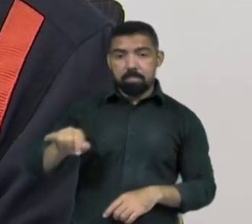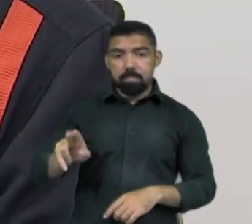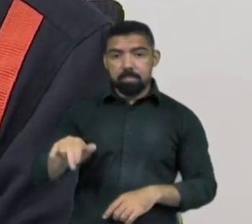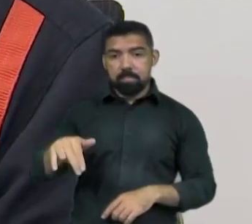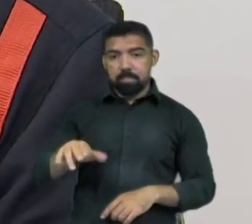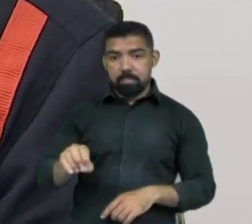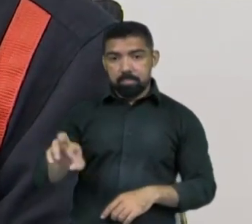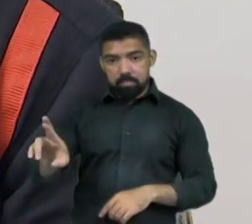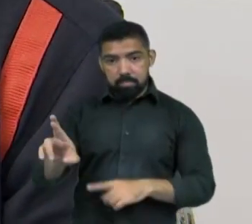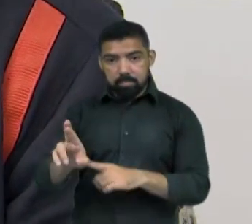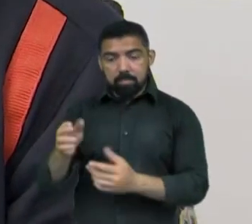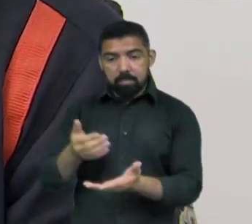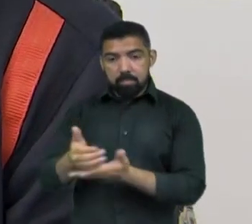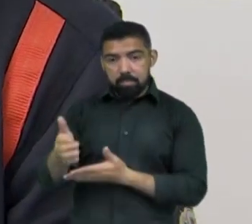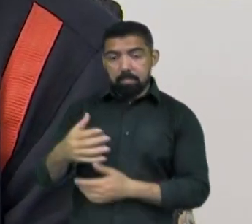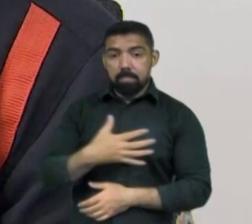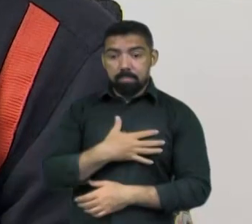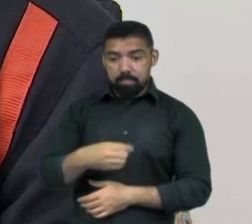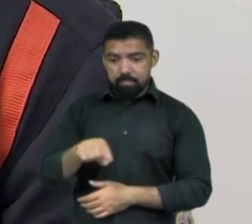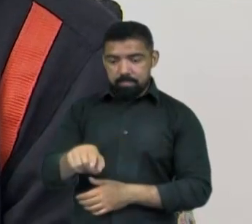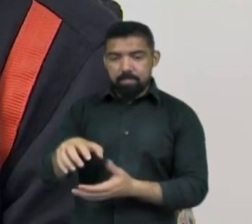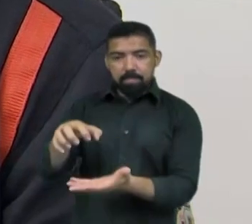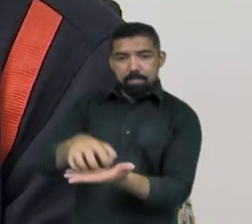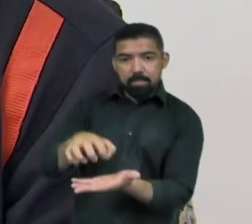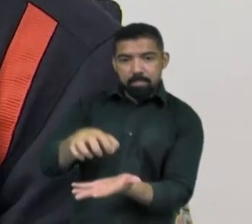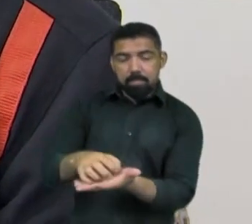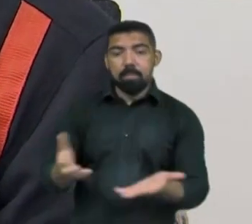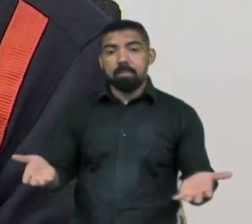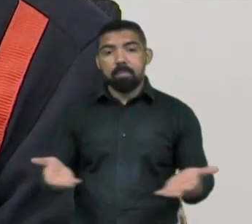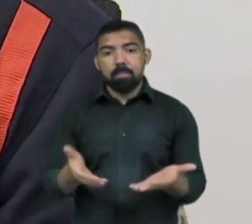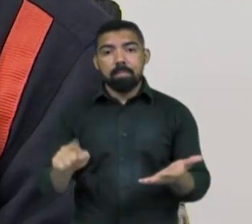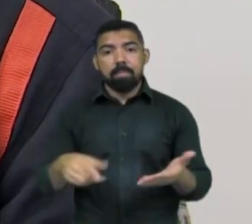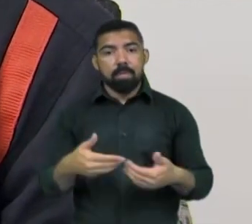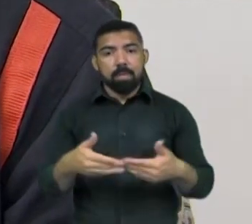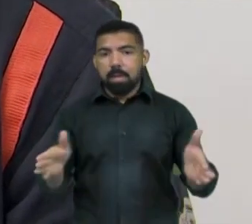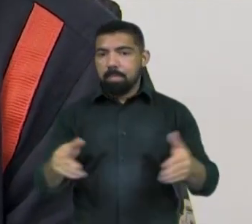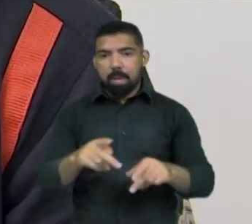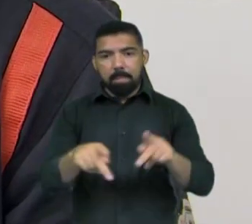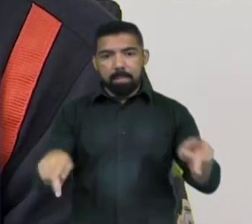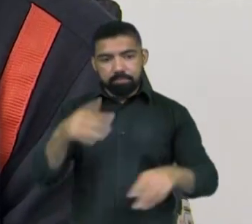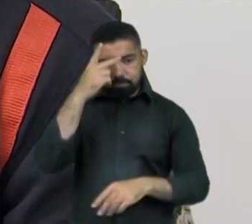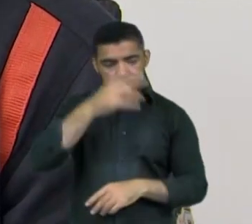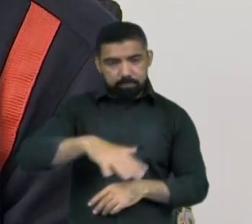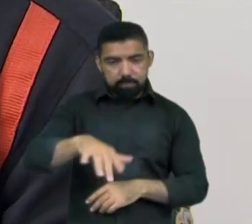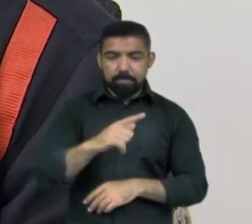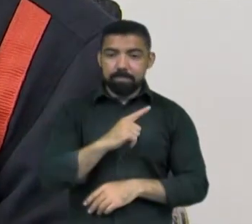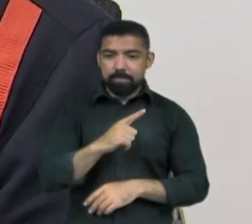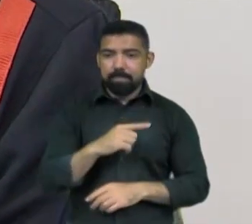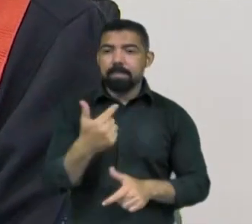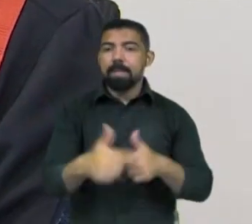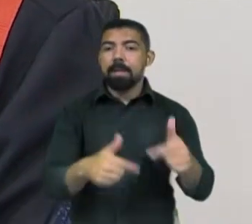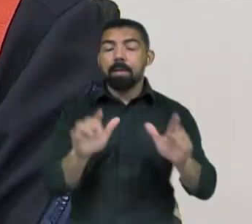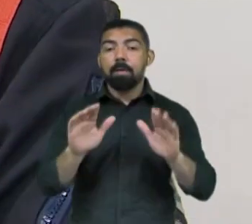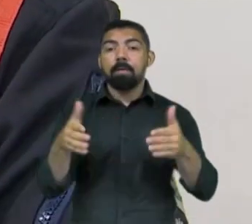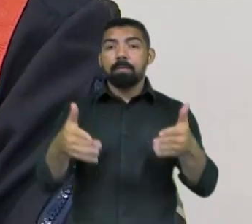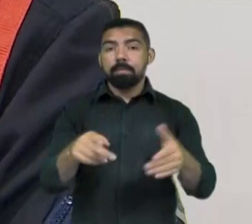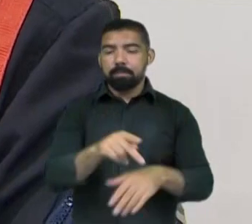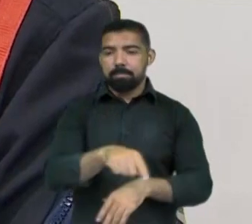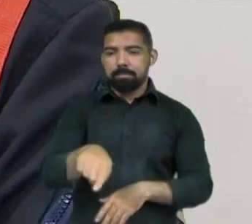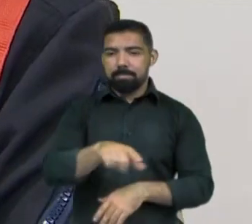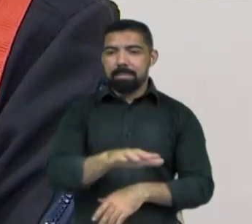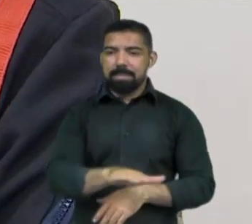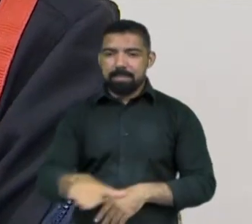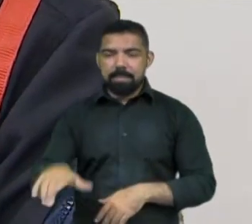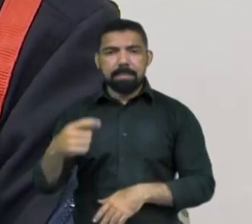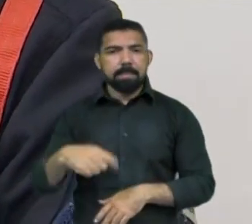filhos de funcionários e hoje nós trabalhamos aberto à população. Então, temos um trabalho direcionado para que as crianças possam